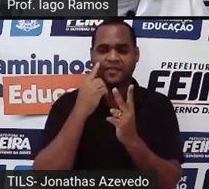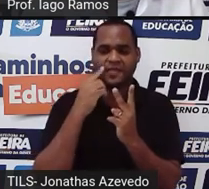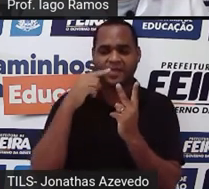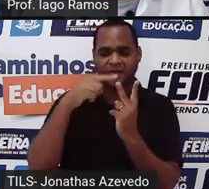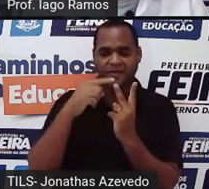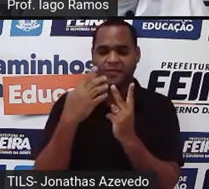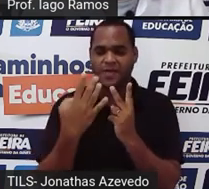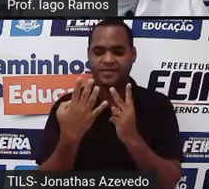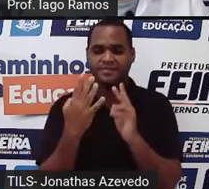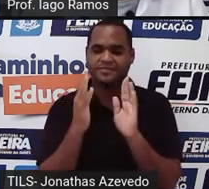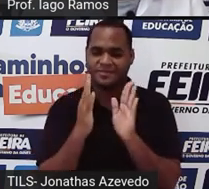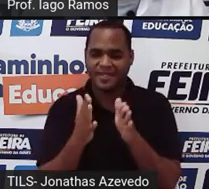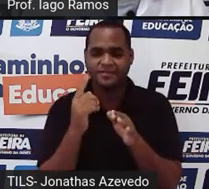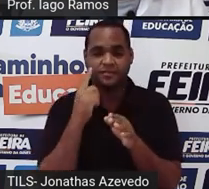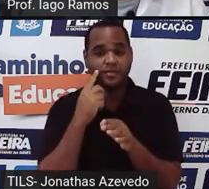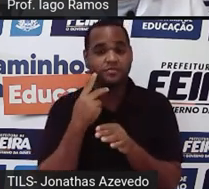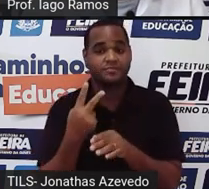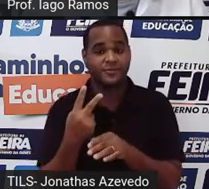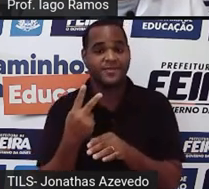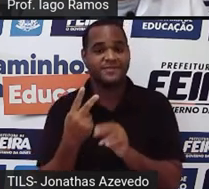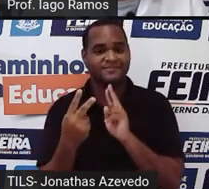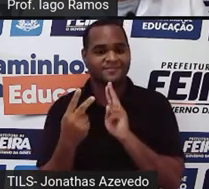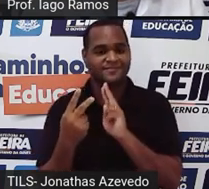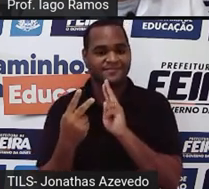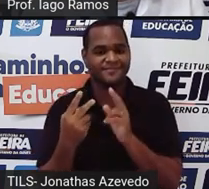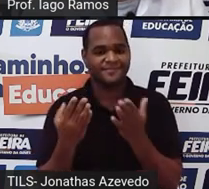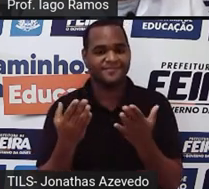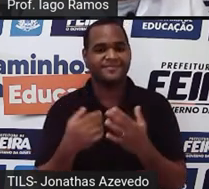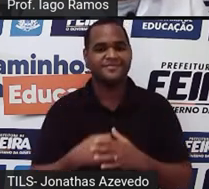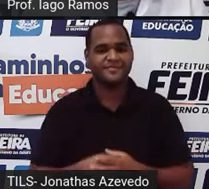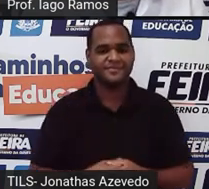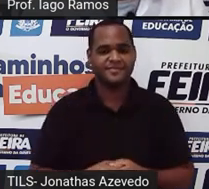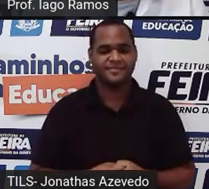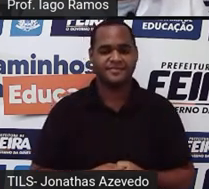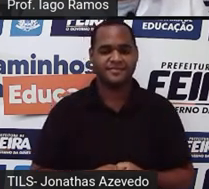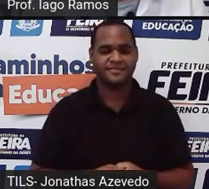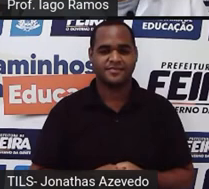de 4, a gente sabe que vai dar 2, tá bom?